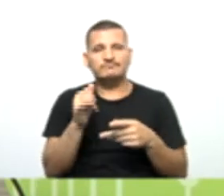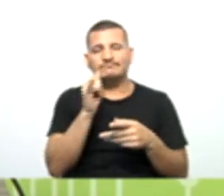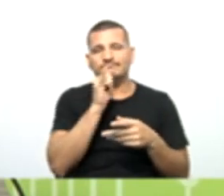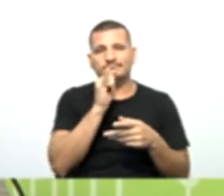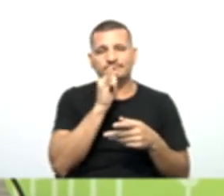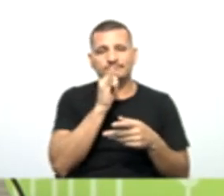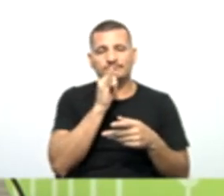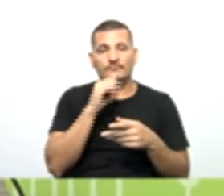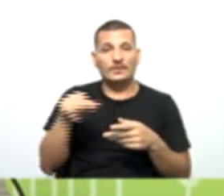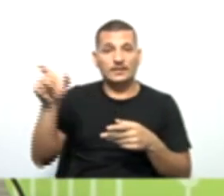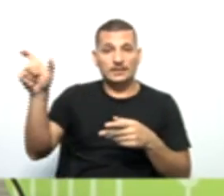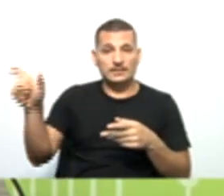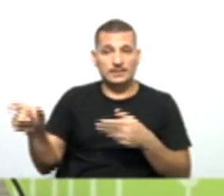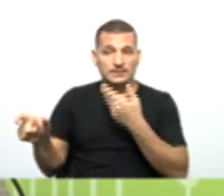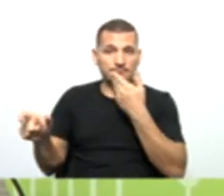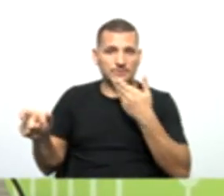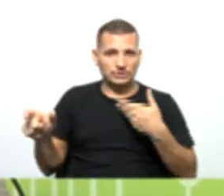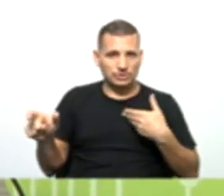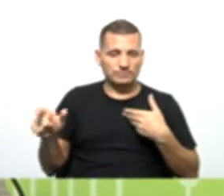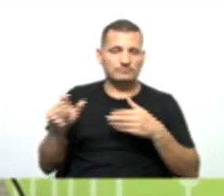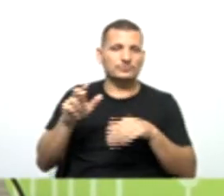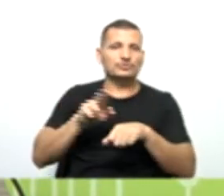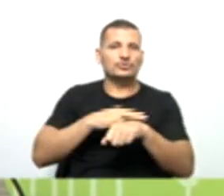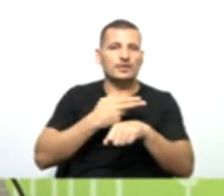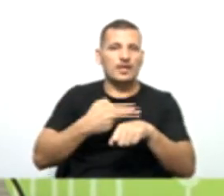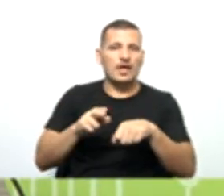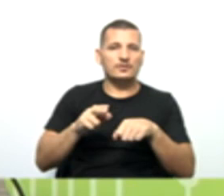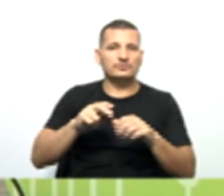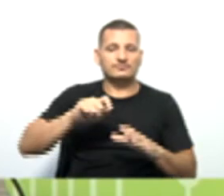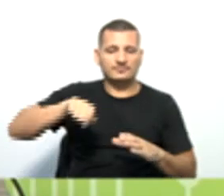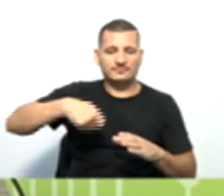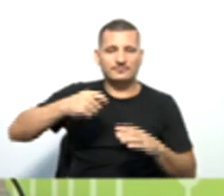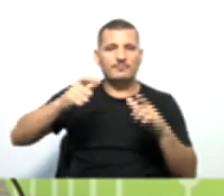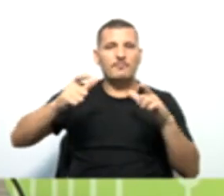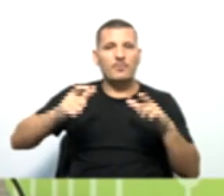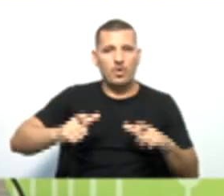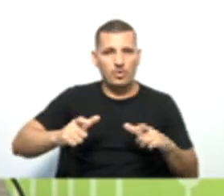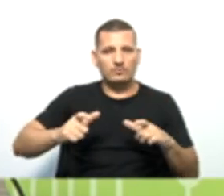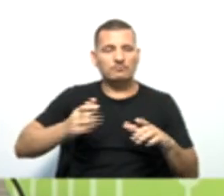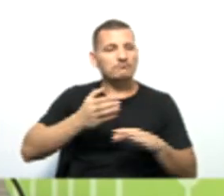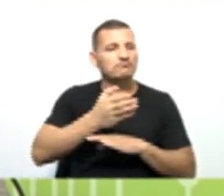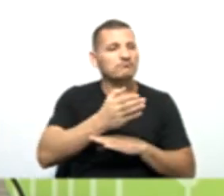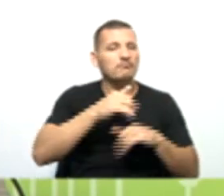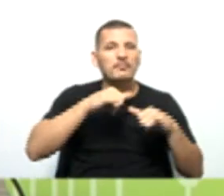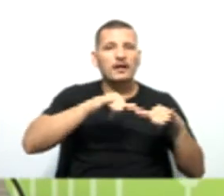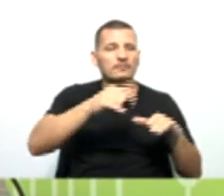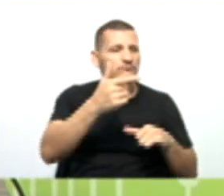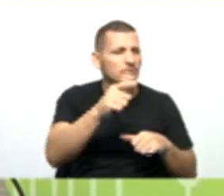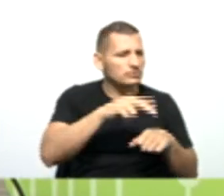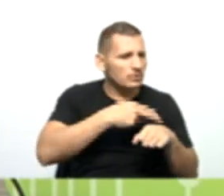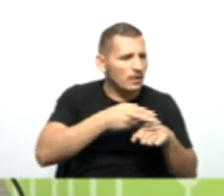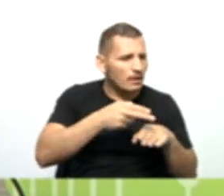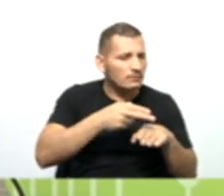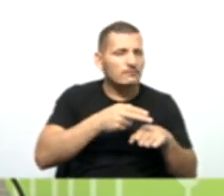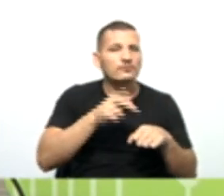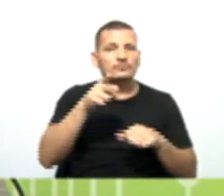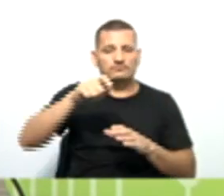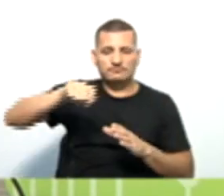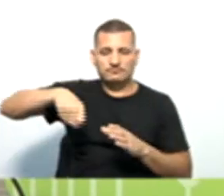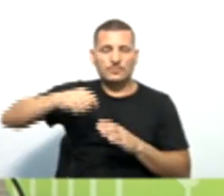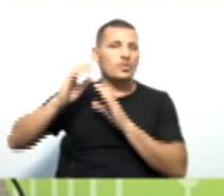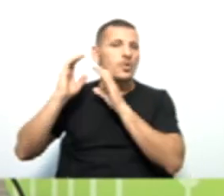o cliente pedir um bolo de chocolate, e aí quando você for ver lá no supermercado não tem chocolate, você vai fazer um bolo de coco, aí já